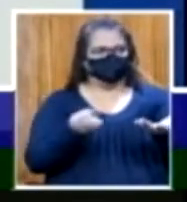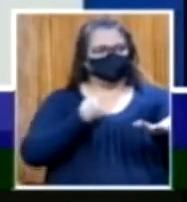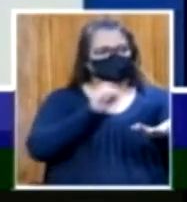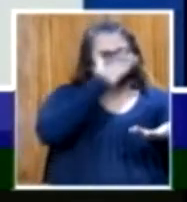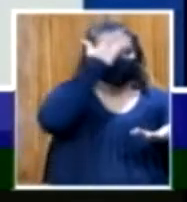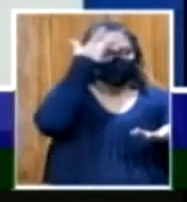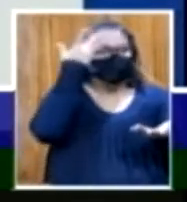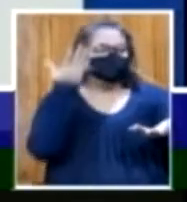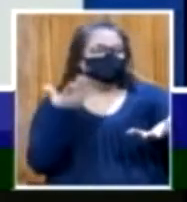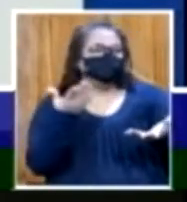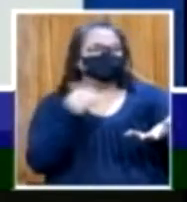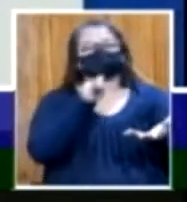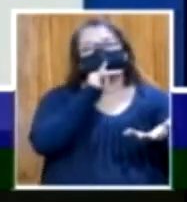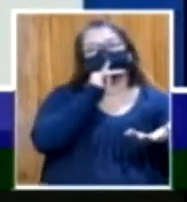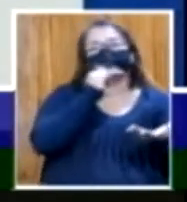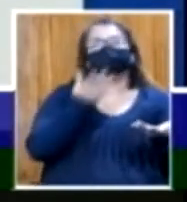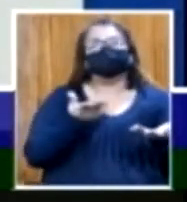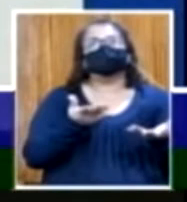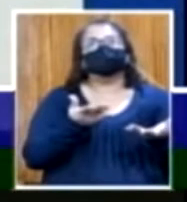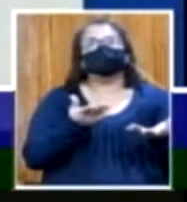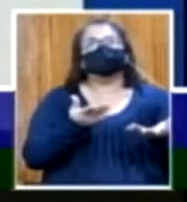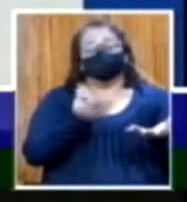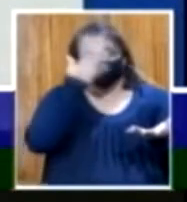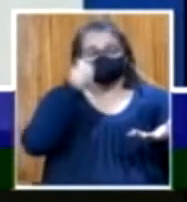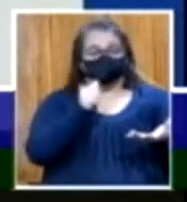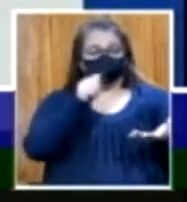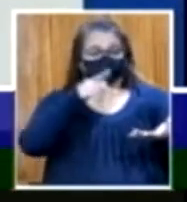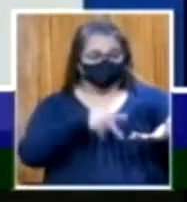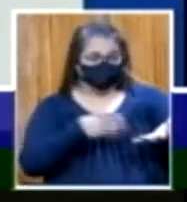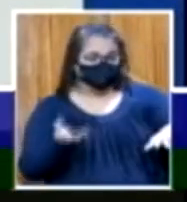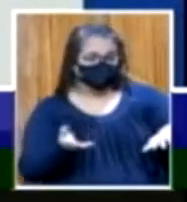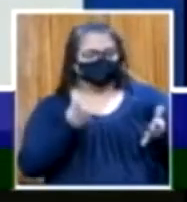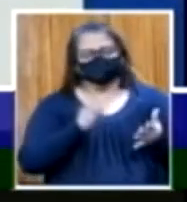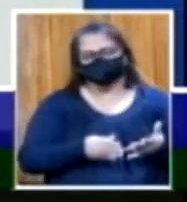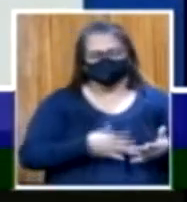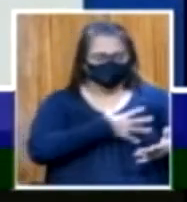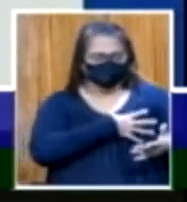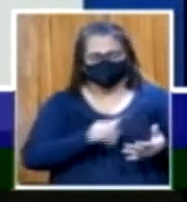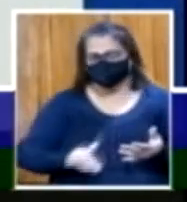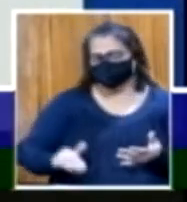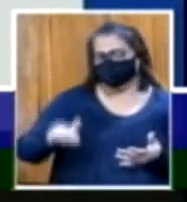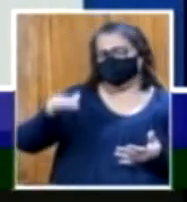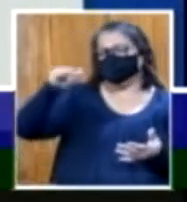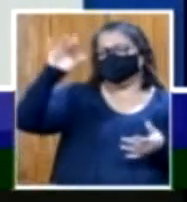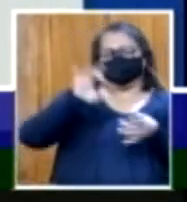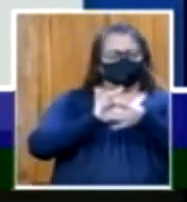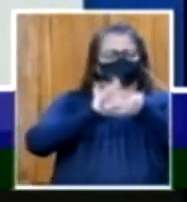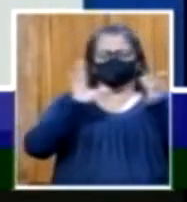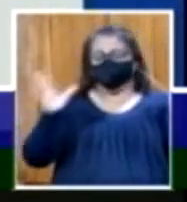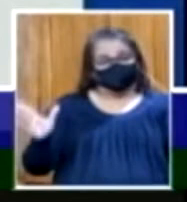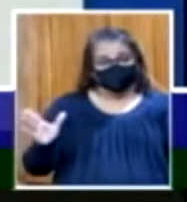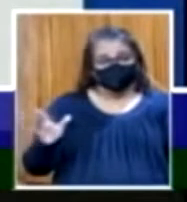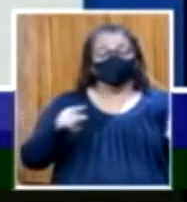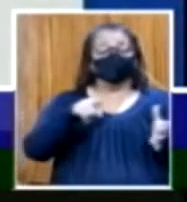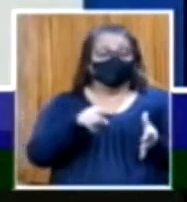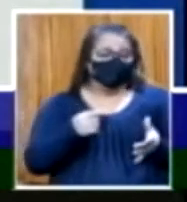pessoas, por exemplo, a pessoa se aposentou, já criou os filhos, que já tem sua independência financeira, essa pessoa, às